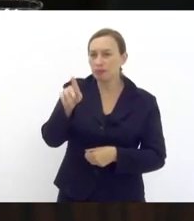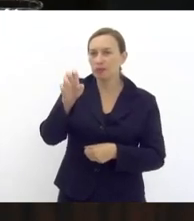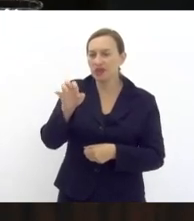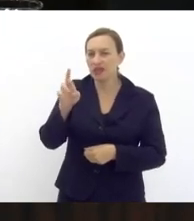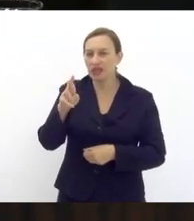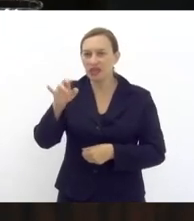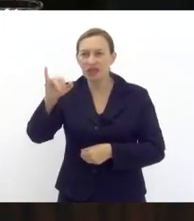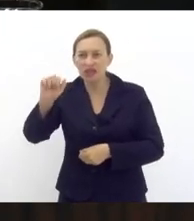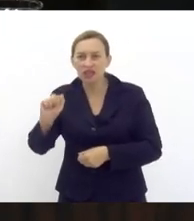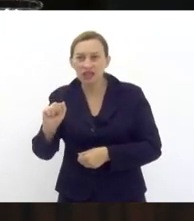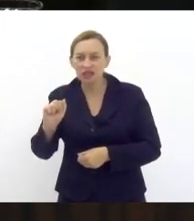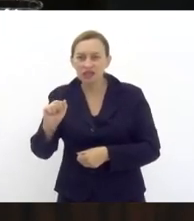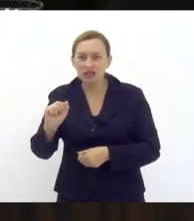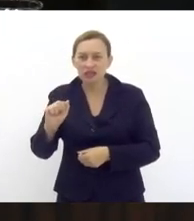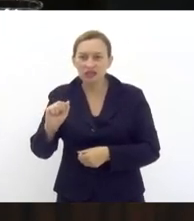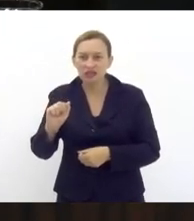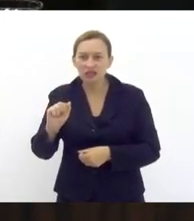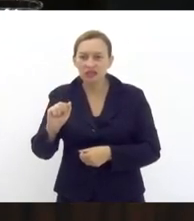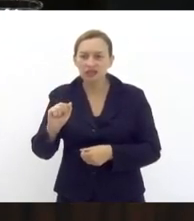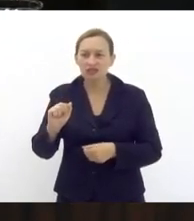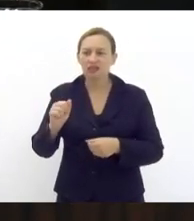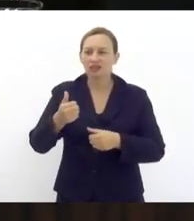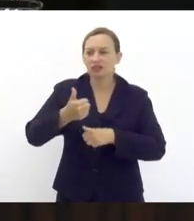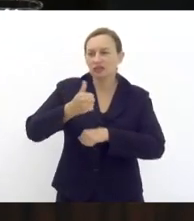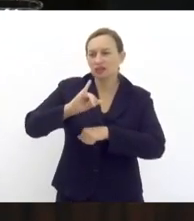do entretenimento